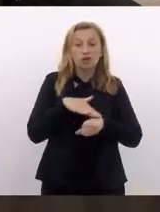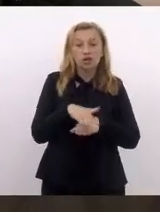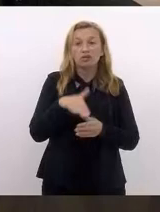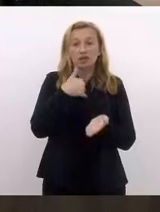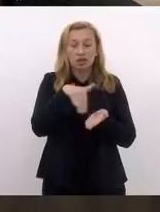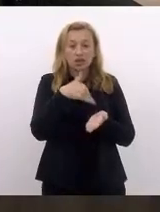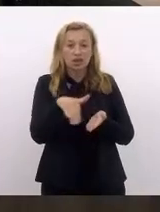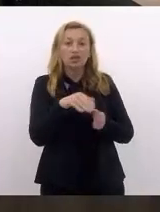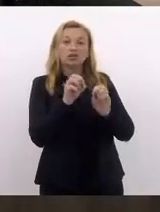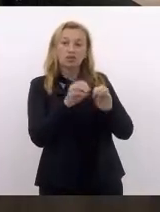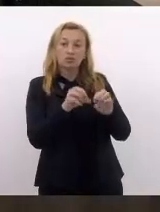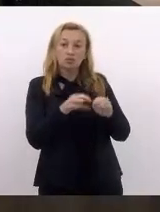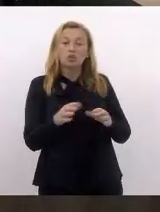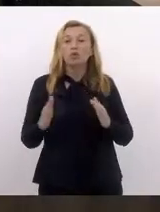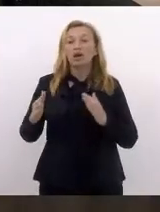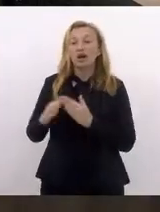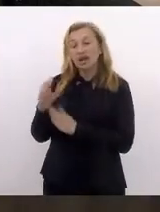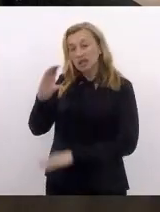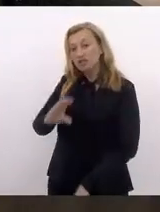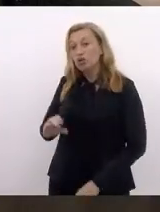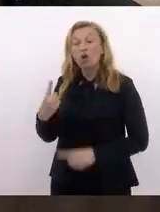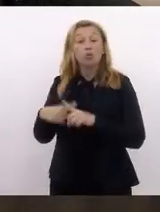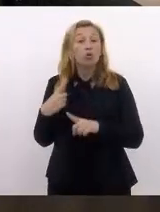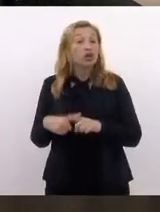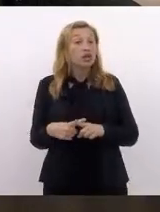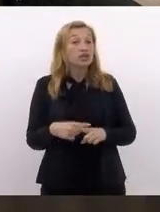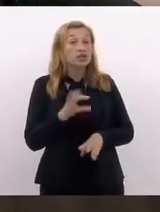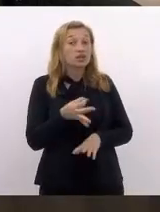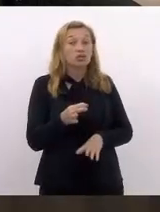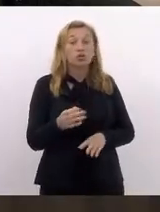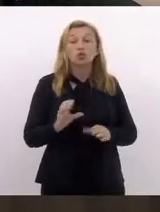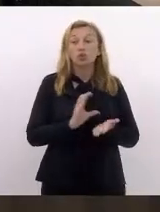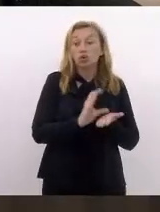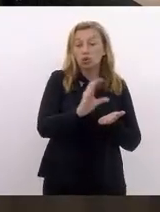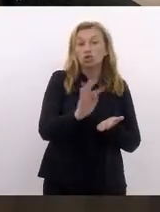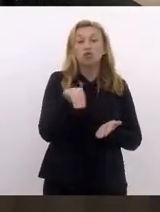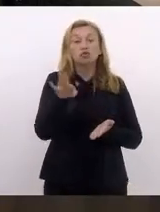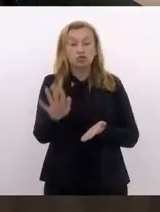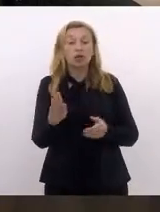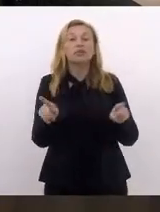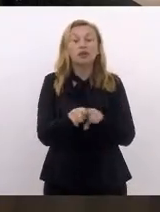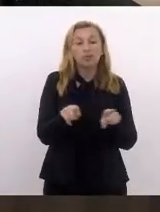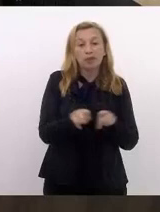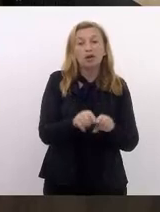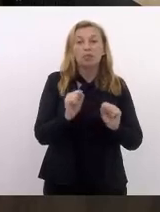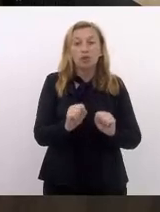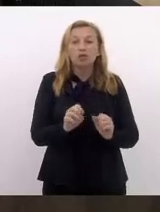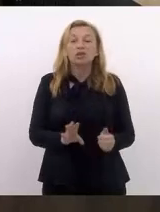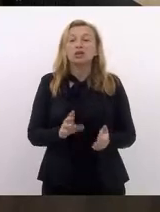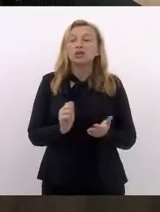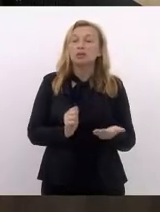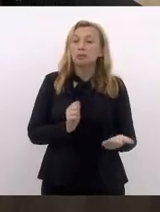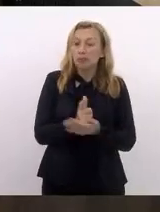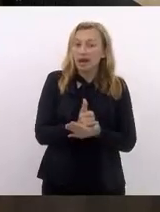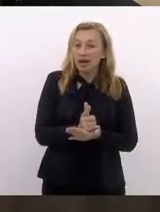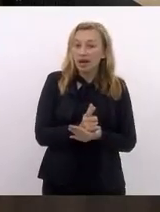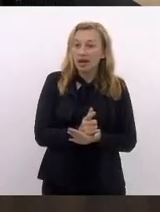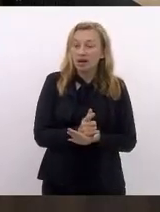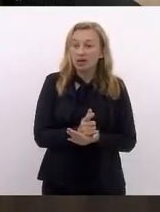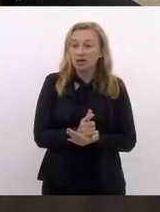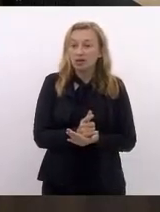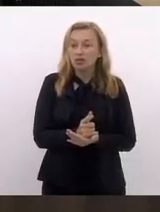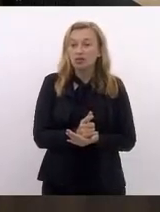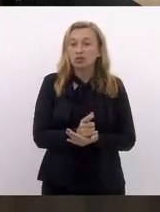secretário de educação conversando com a Casa Civil porque inclusive os recursos do fundeb também podem ser gastos para pagar